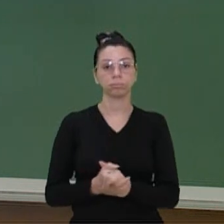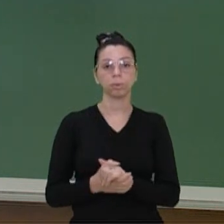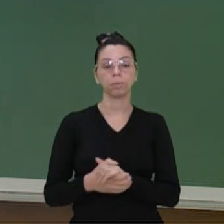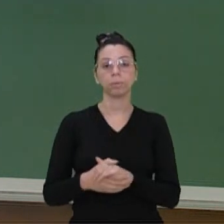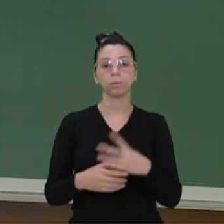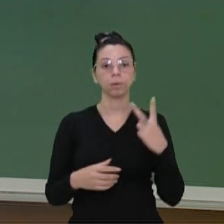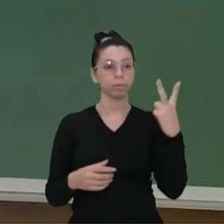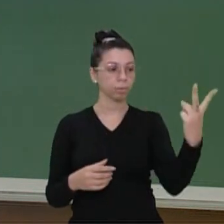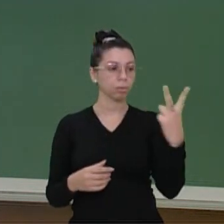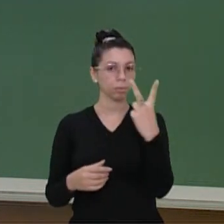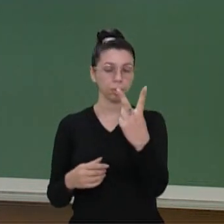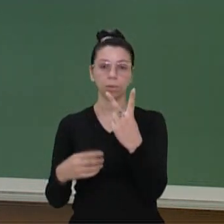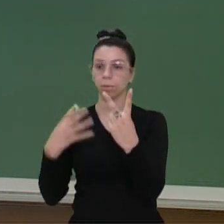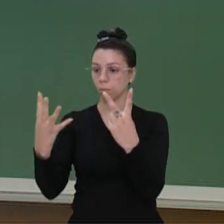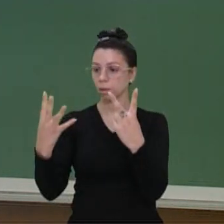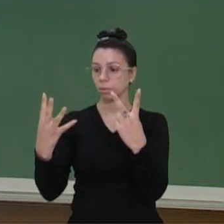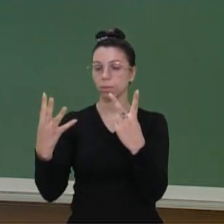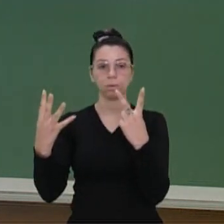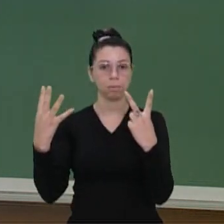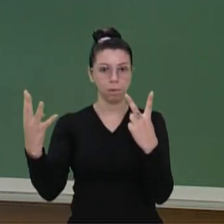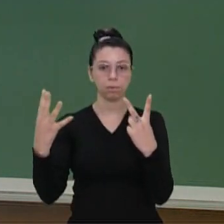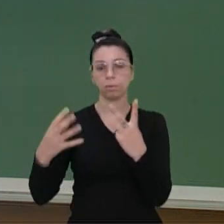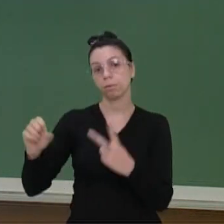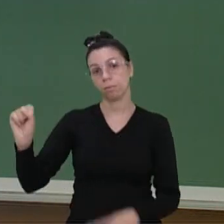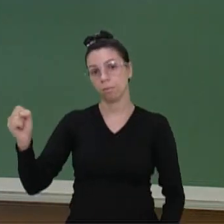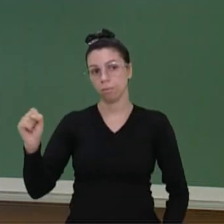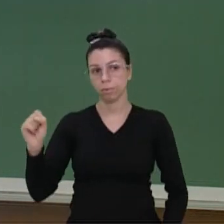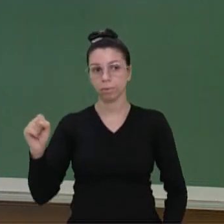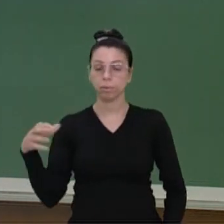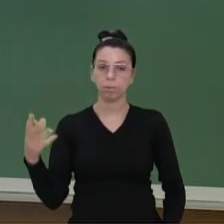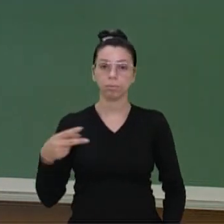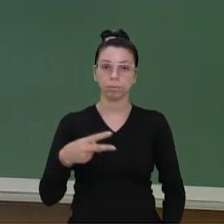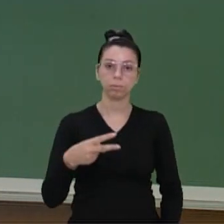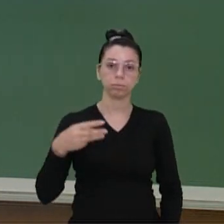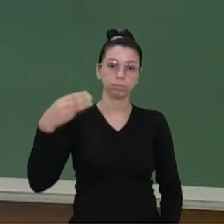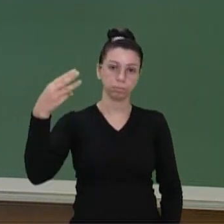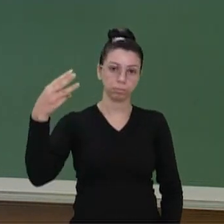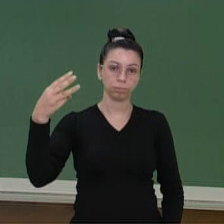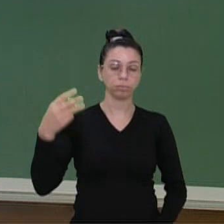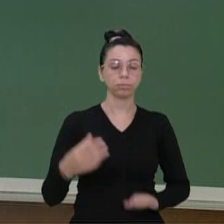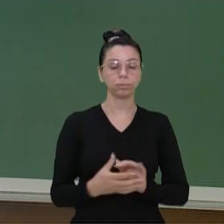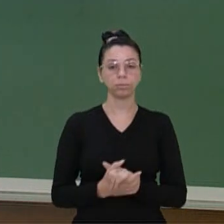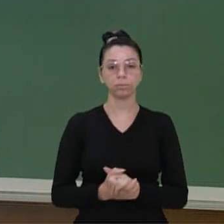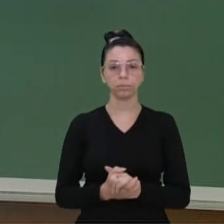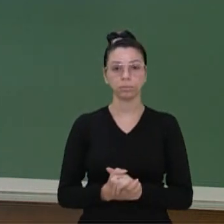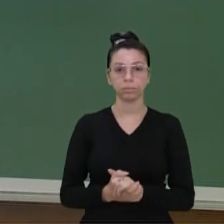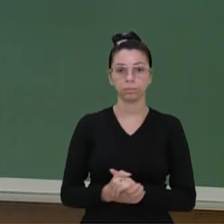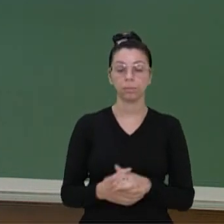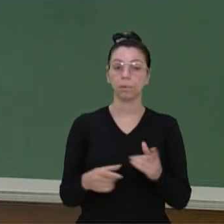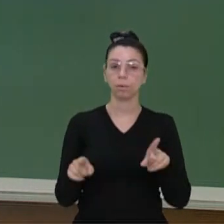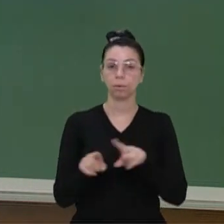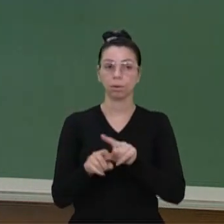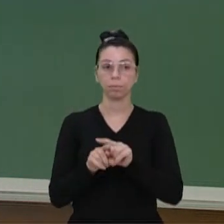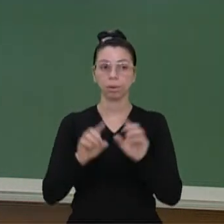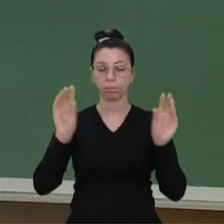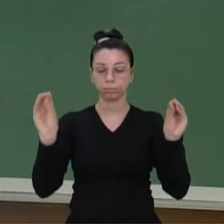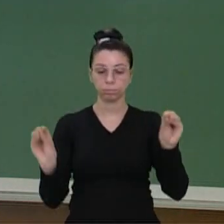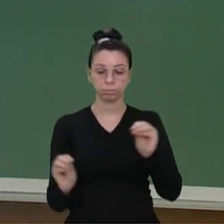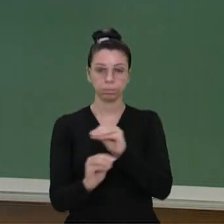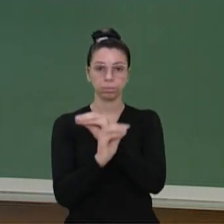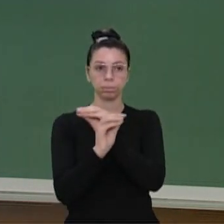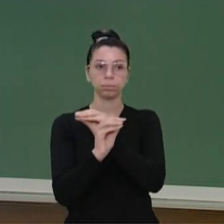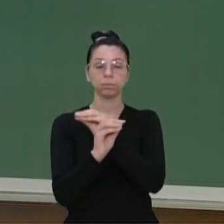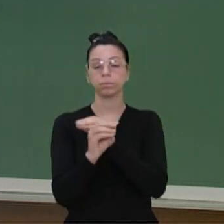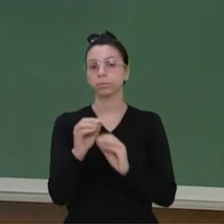né? 2 elevado a 3. Esse 3 que está expoente, no logaritmando, passa multiplicando o logaritmo, e assim a gente resolve com